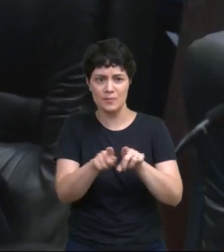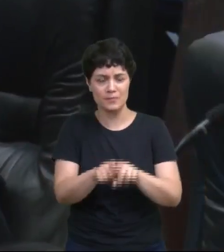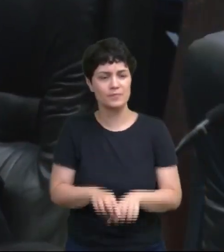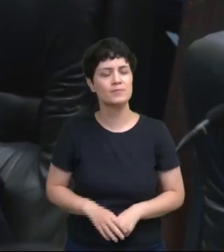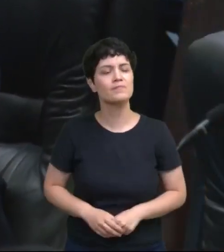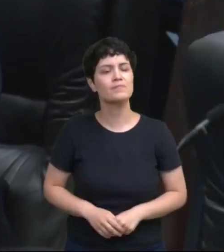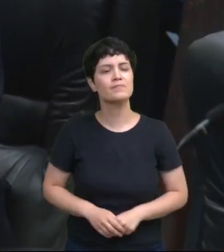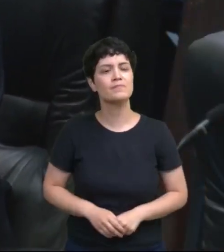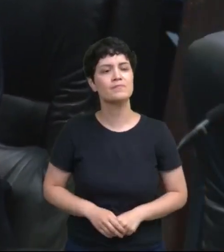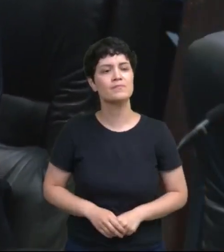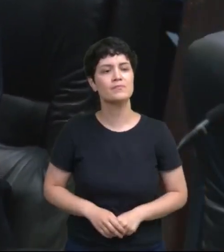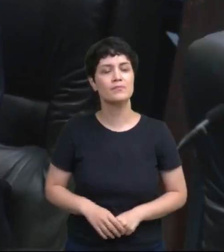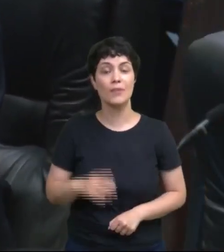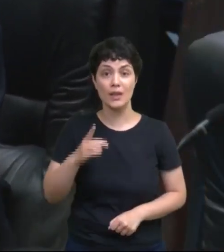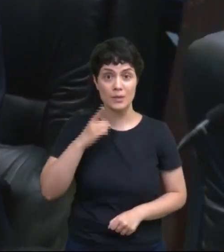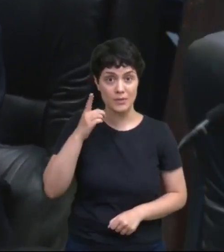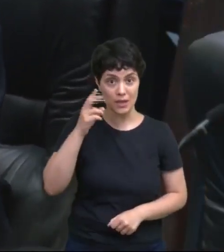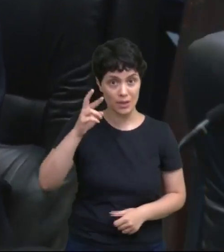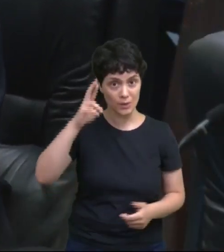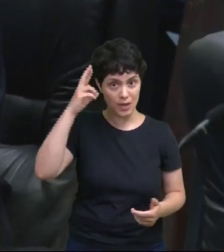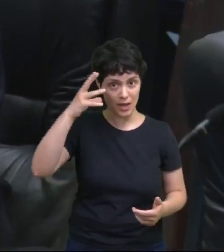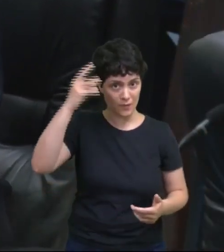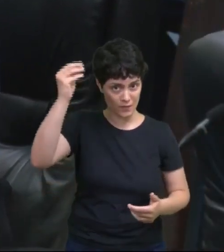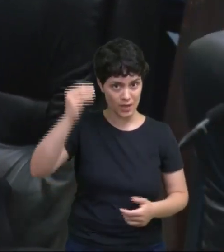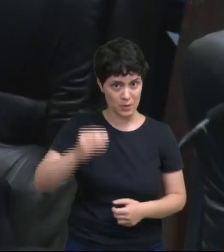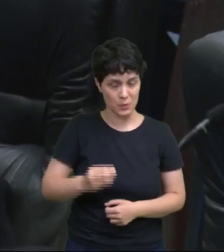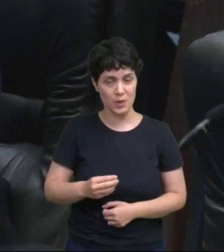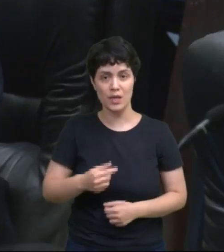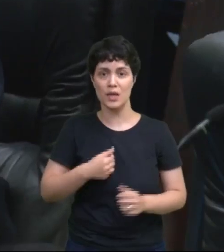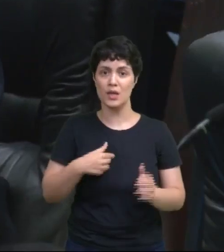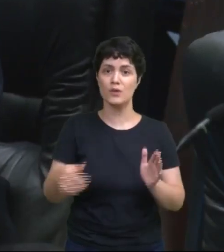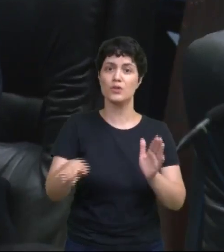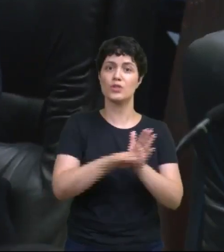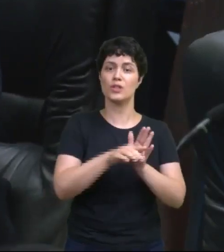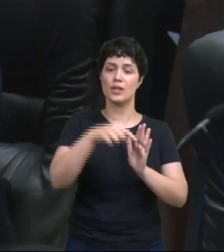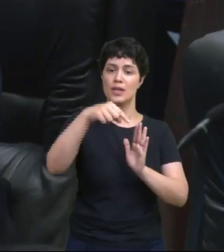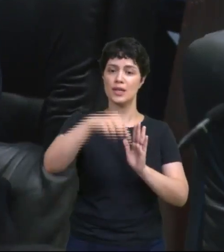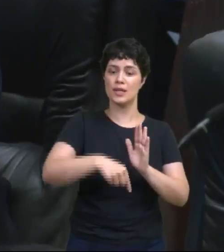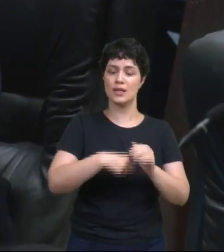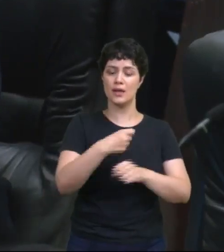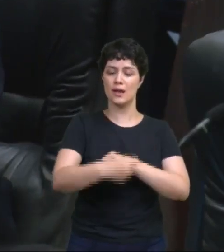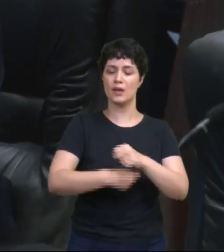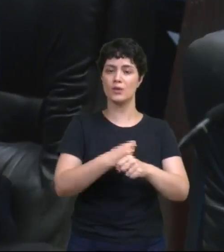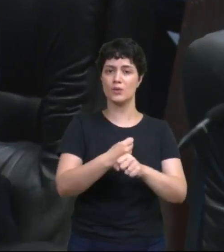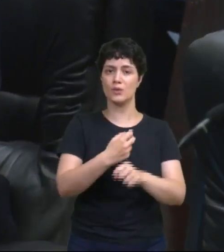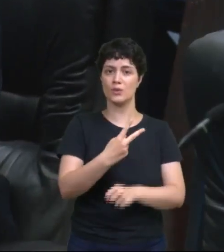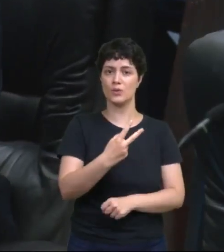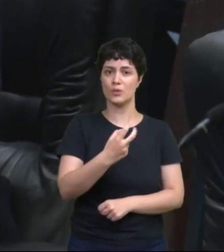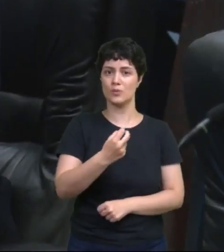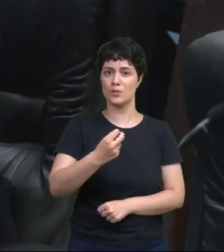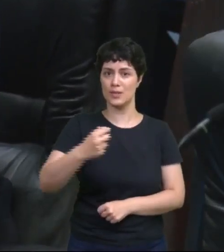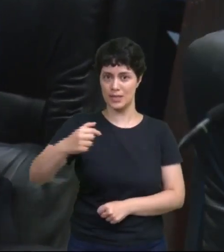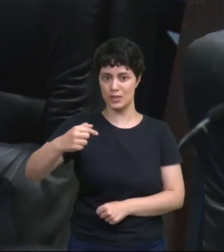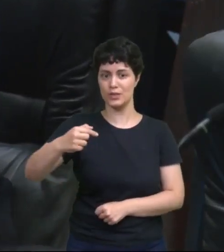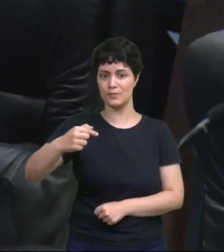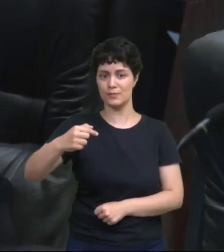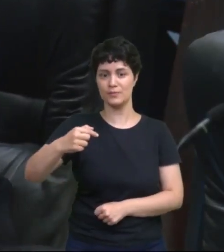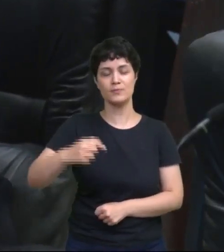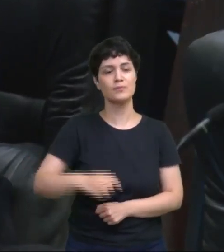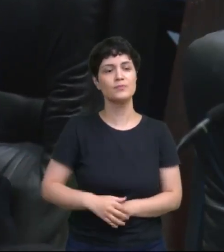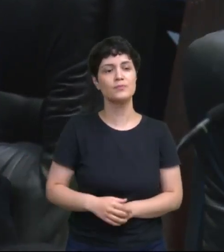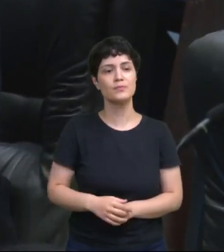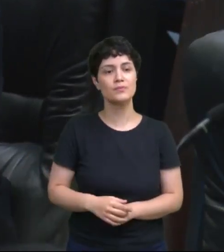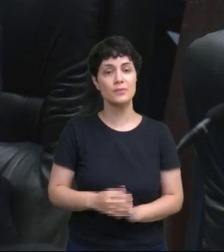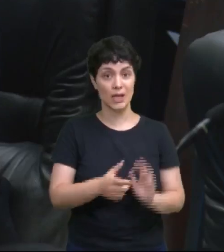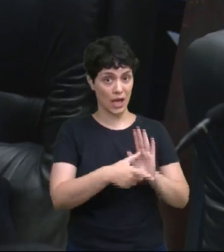eu cheguei a essa casa em 2007. Antes de chegar, eu fui candidato a